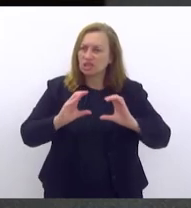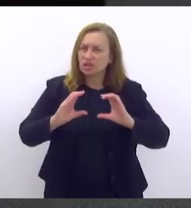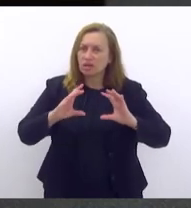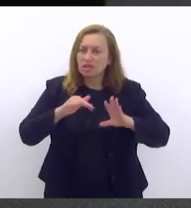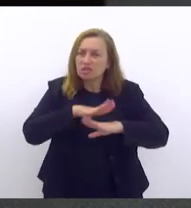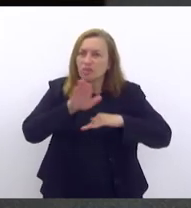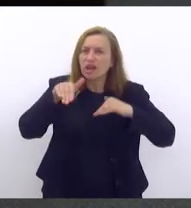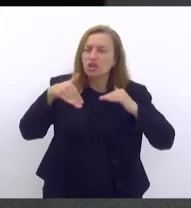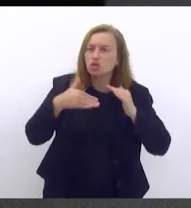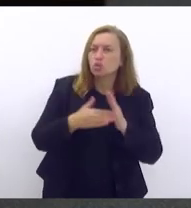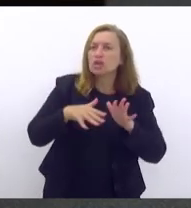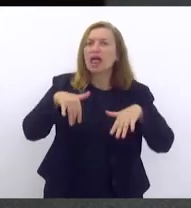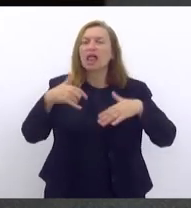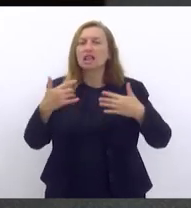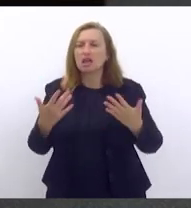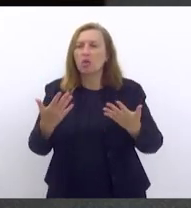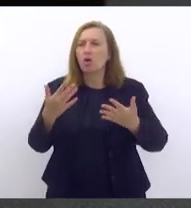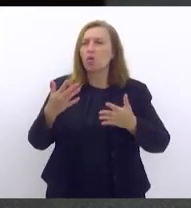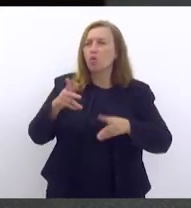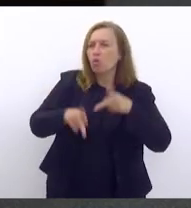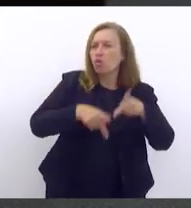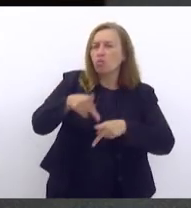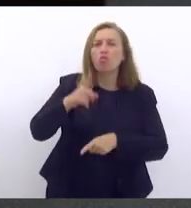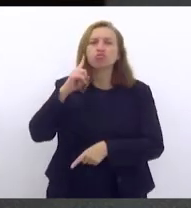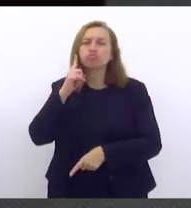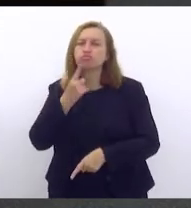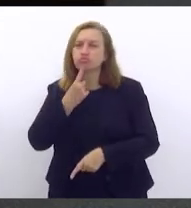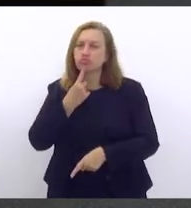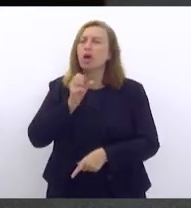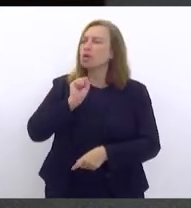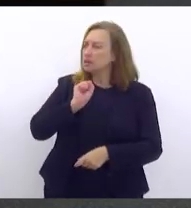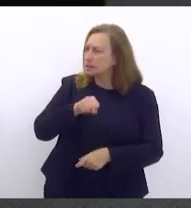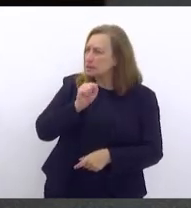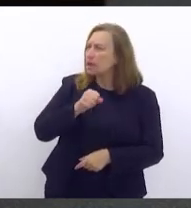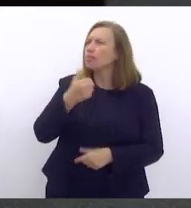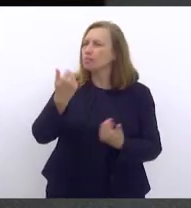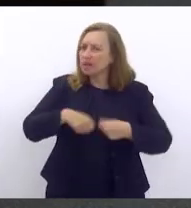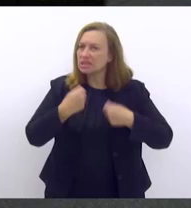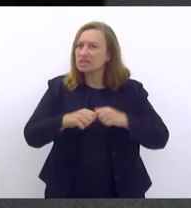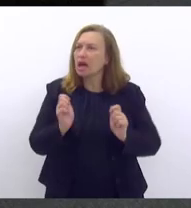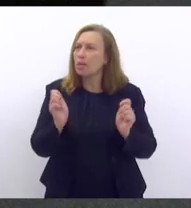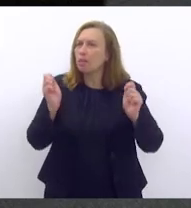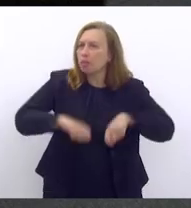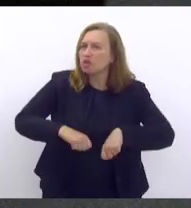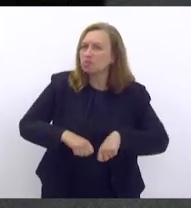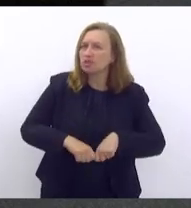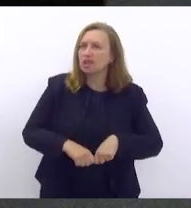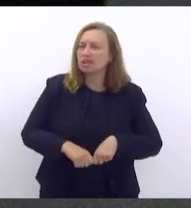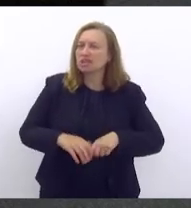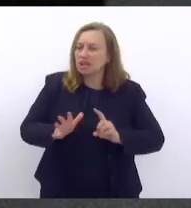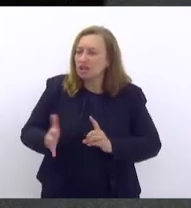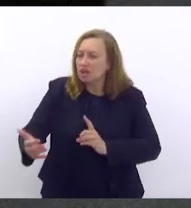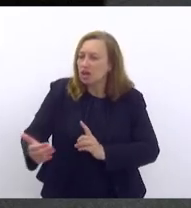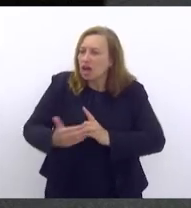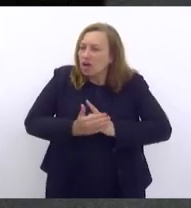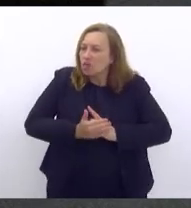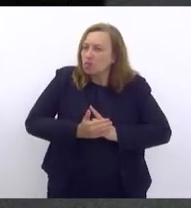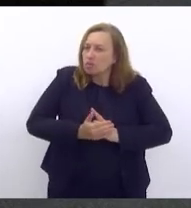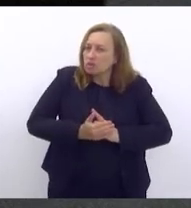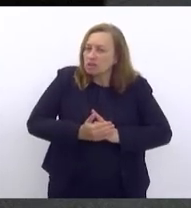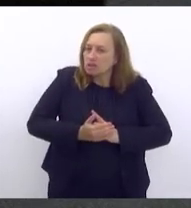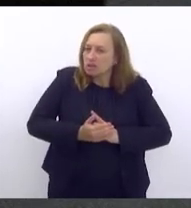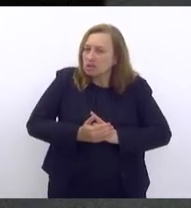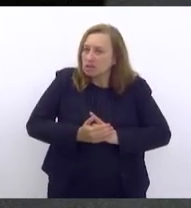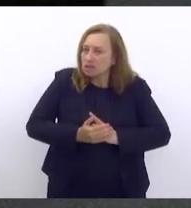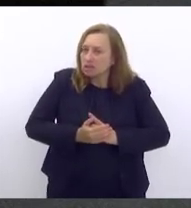todos, né? E a população surda precisa ter, de fato, a possibilidade de ser acolhida, de ser ouvida,